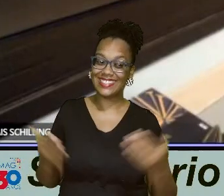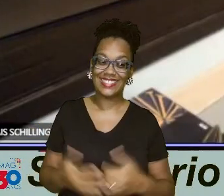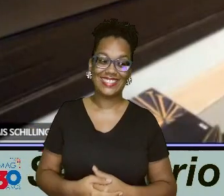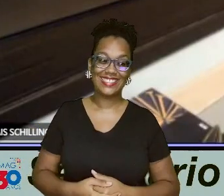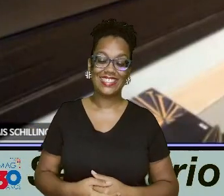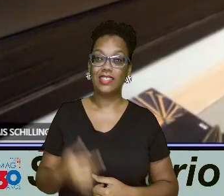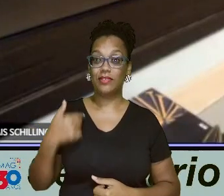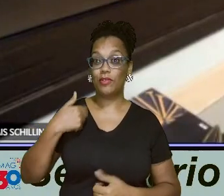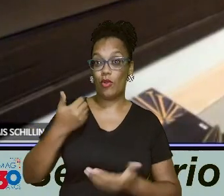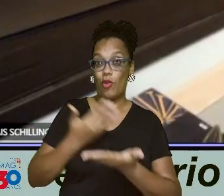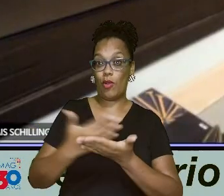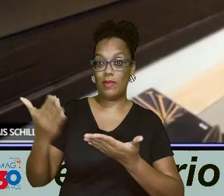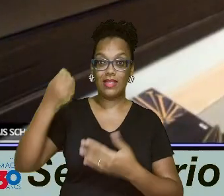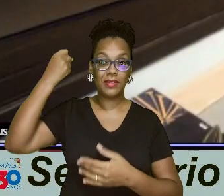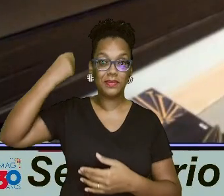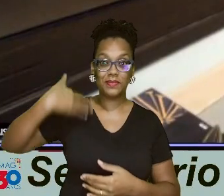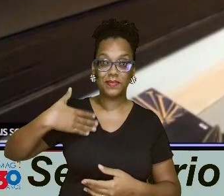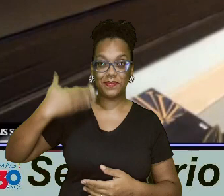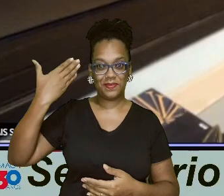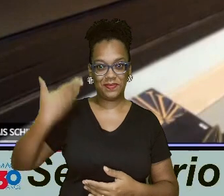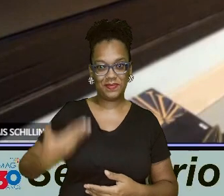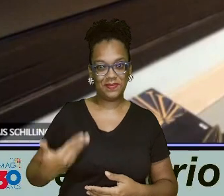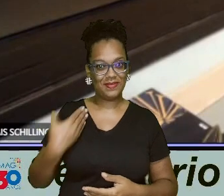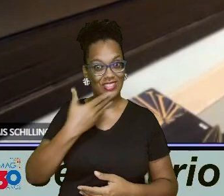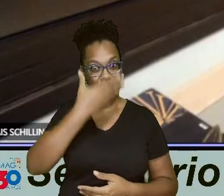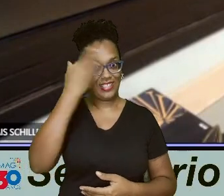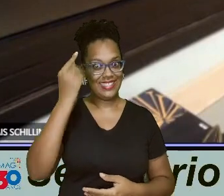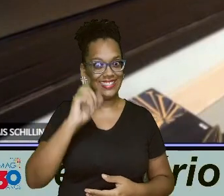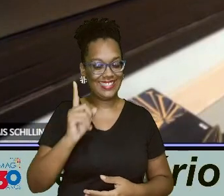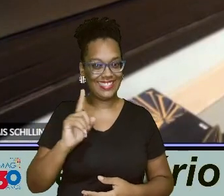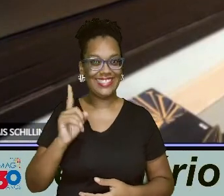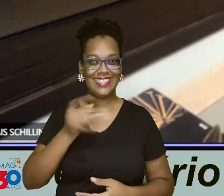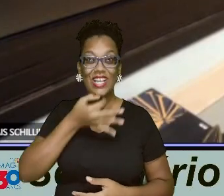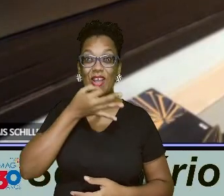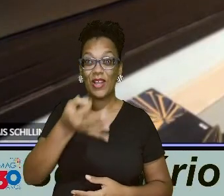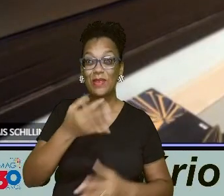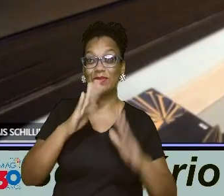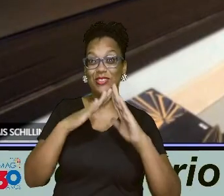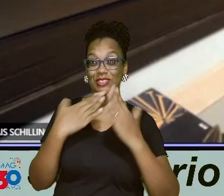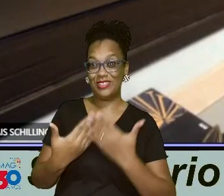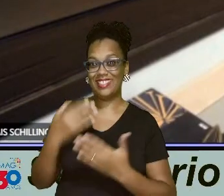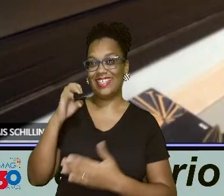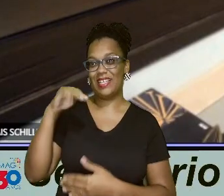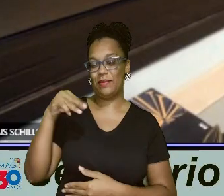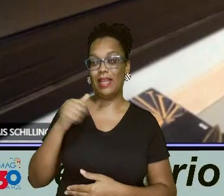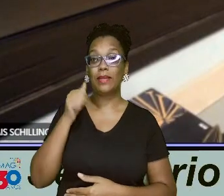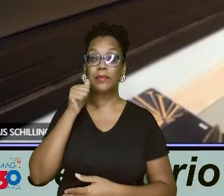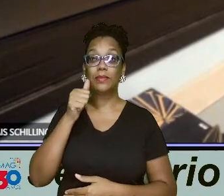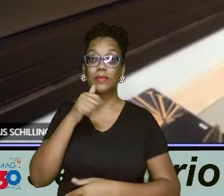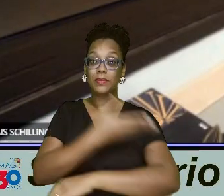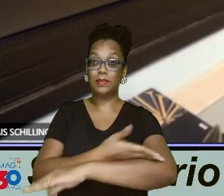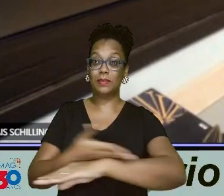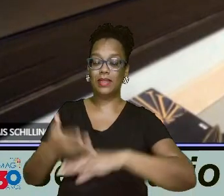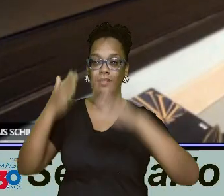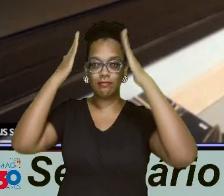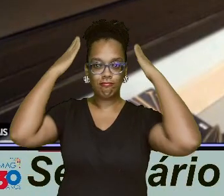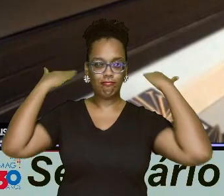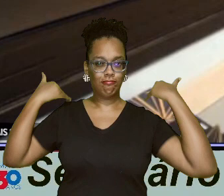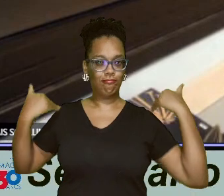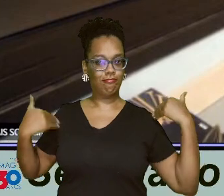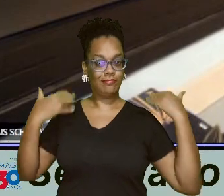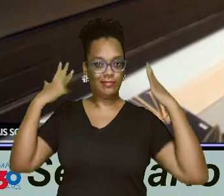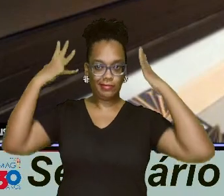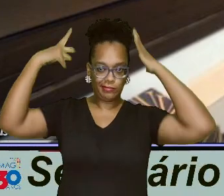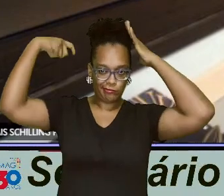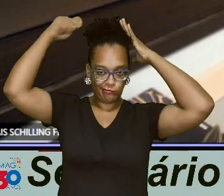Eu vou começar fazendo a minha descrição para eu não esquecer, seguindo a recomendação da escola. Eu sou uma mulher branca, meus cabelos são compridos, mas estão